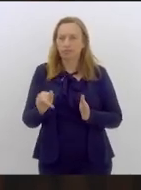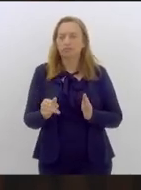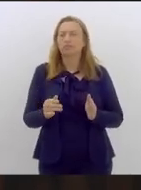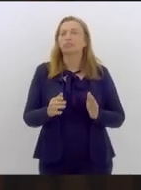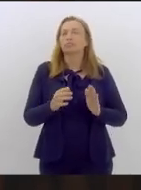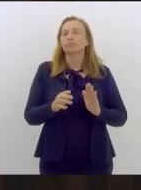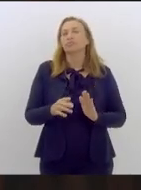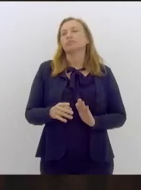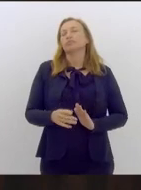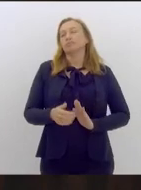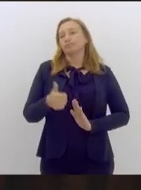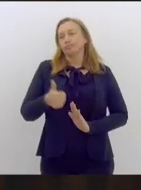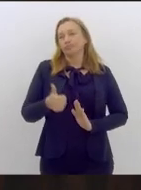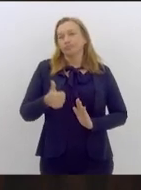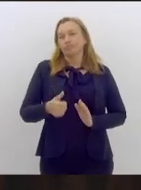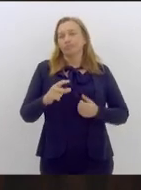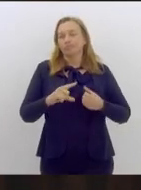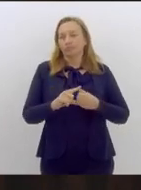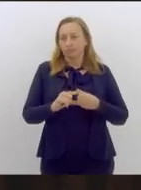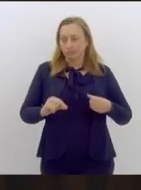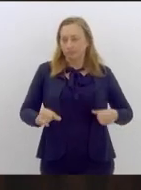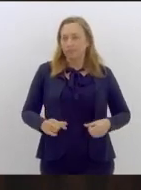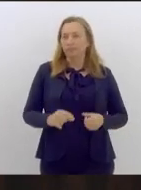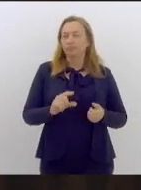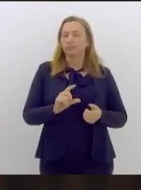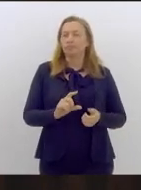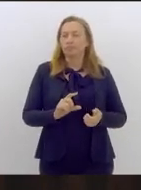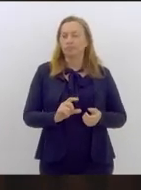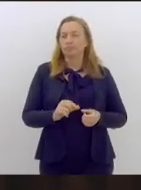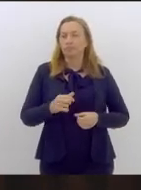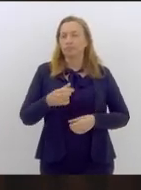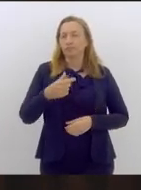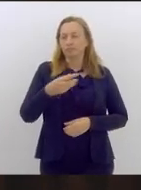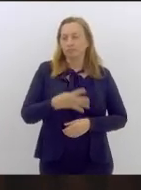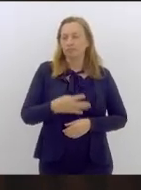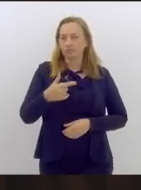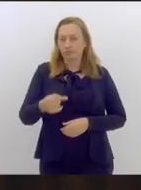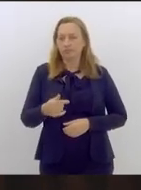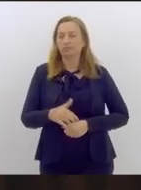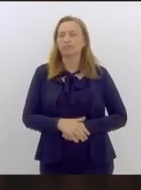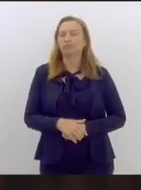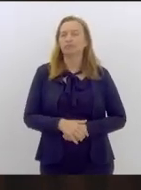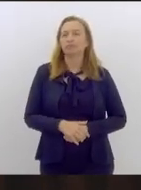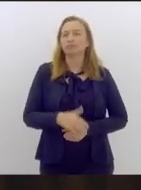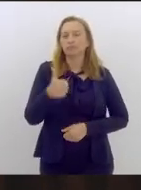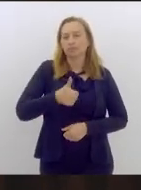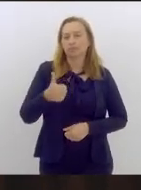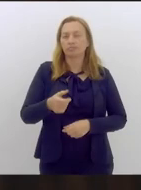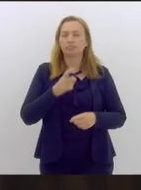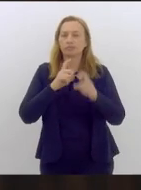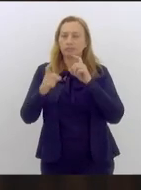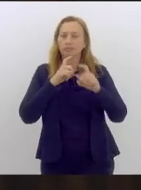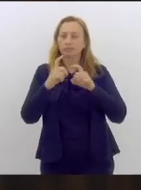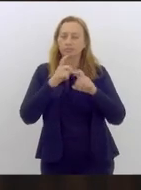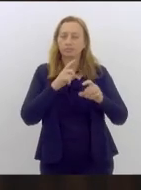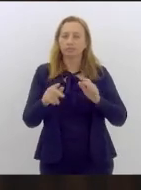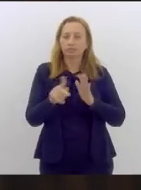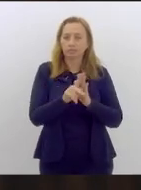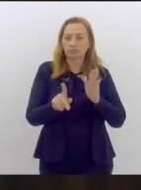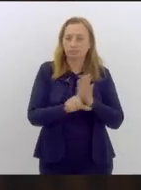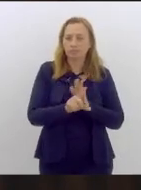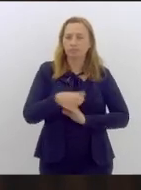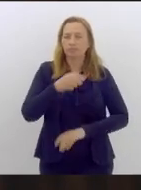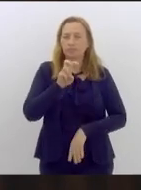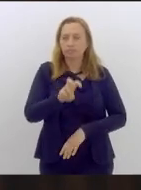acordo com o parágrafo 1º do artigo 47 do Regimento Interno, anuncio em tramitação ordinária em primeira discussão, projeto de